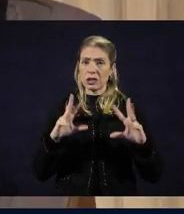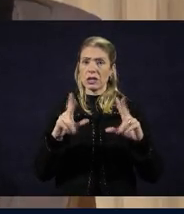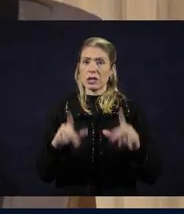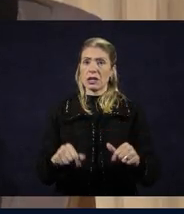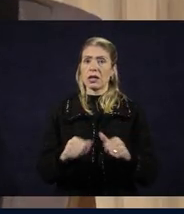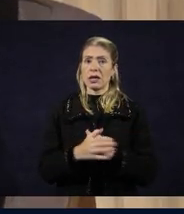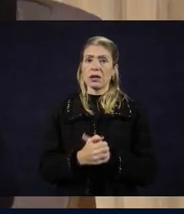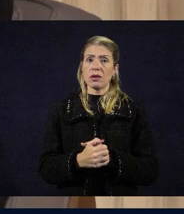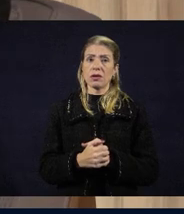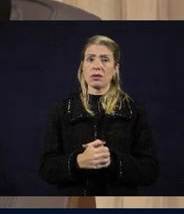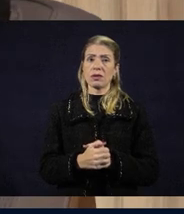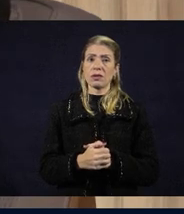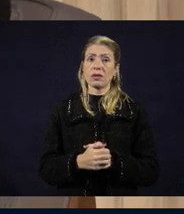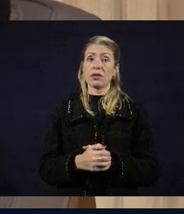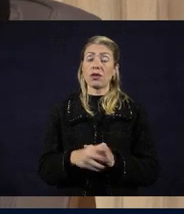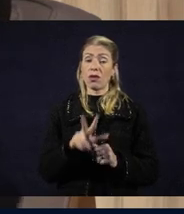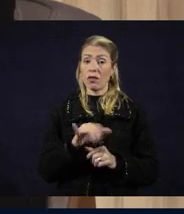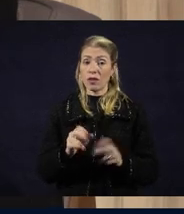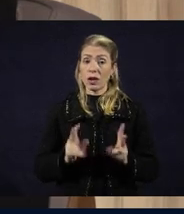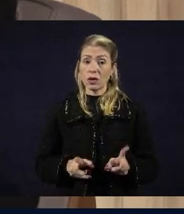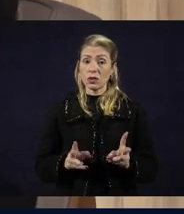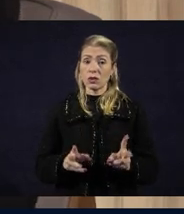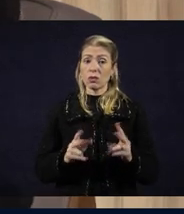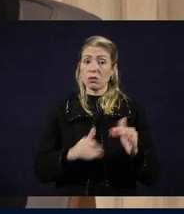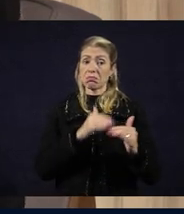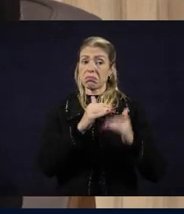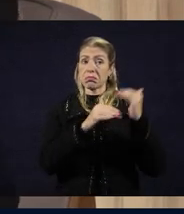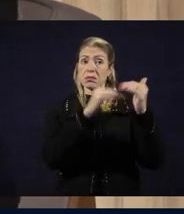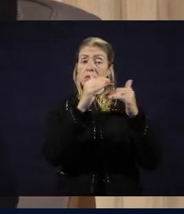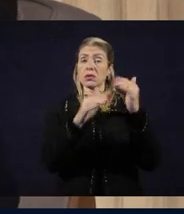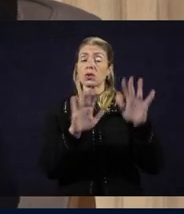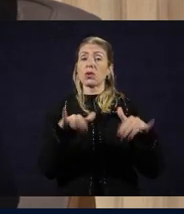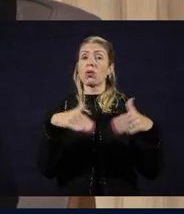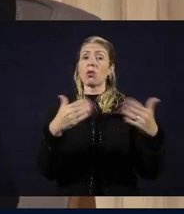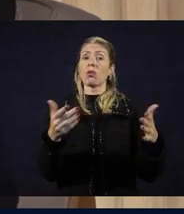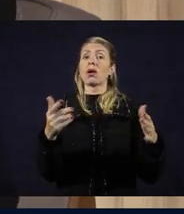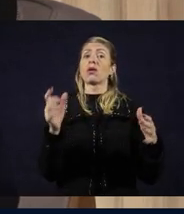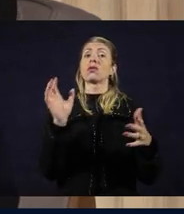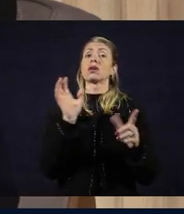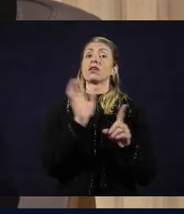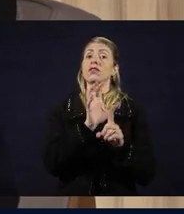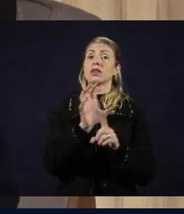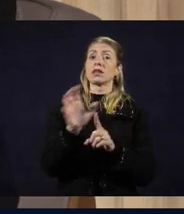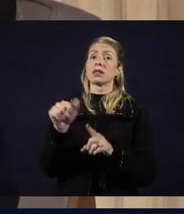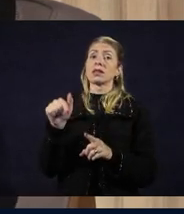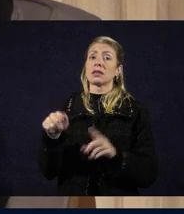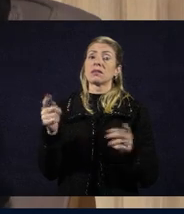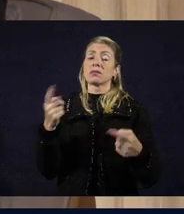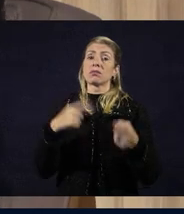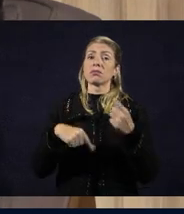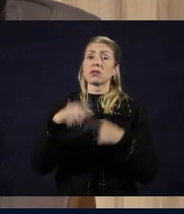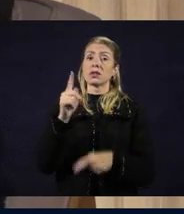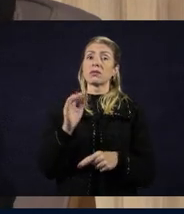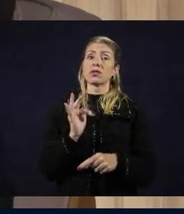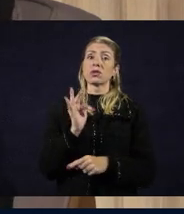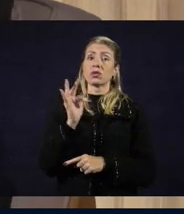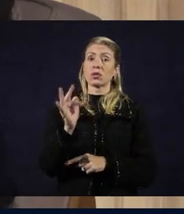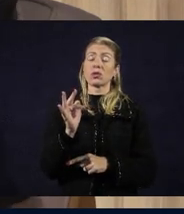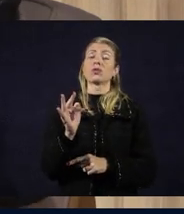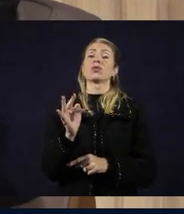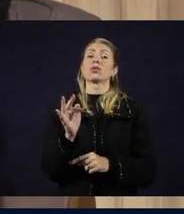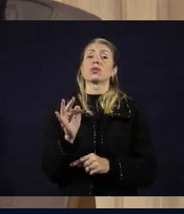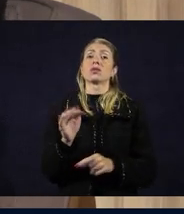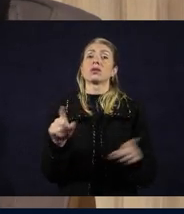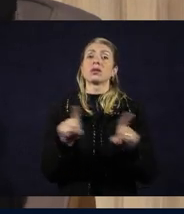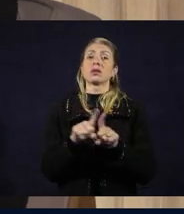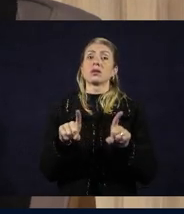produtivas ou ainda não produtivas vão continuar subindo Quais são os fatores que influenciam essa potencial futura apreciação ou